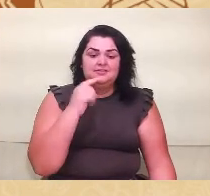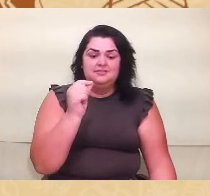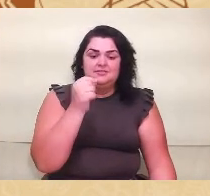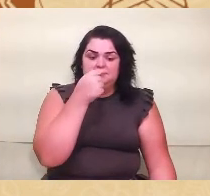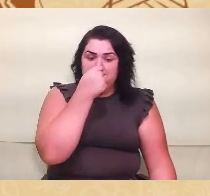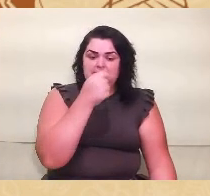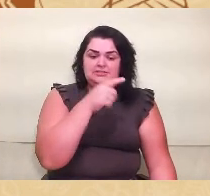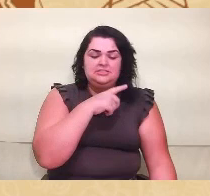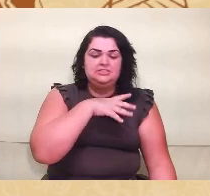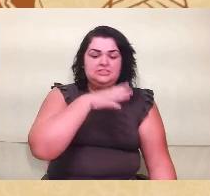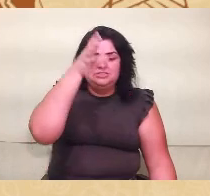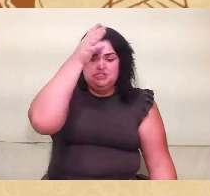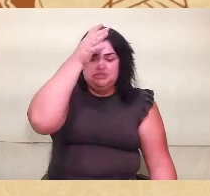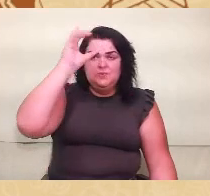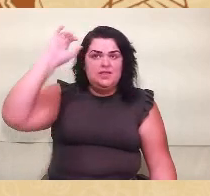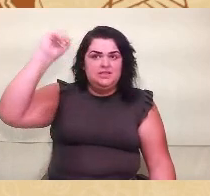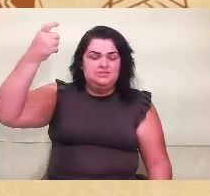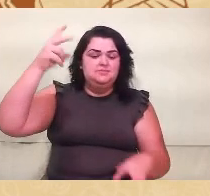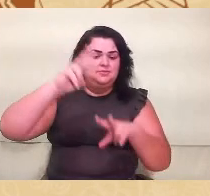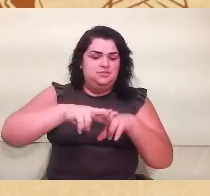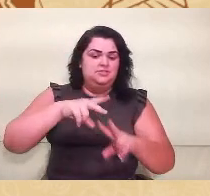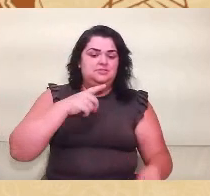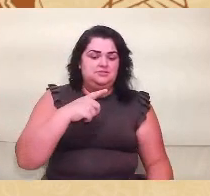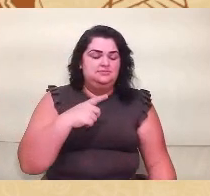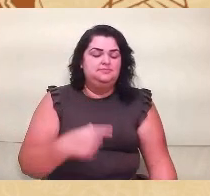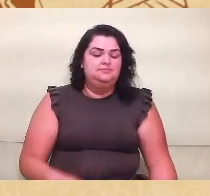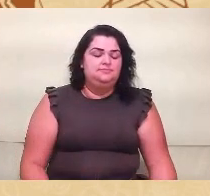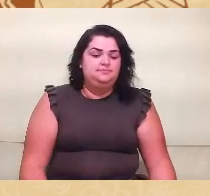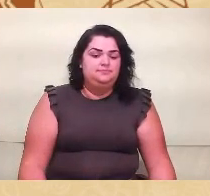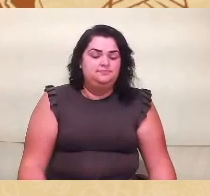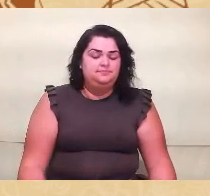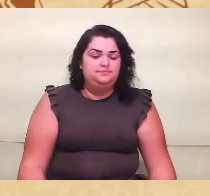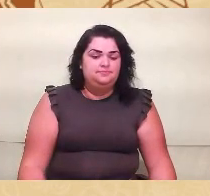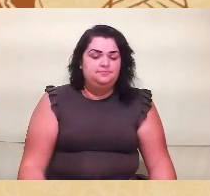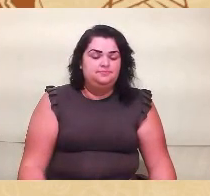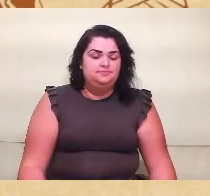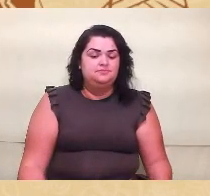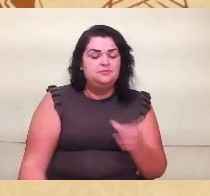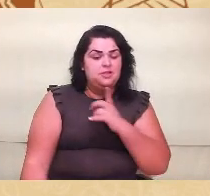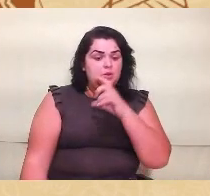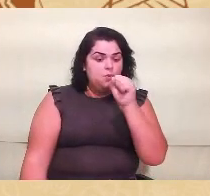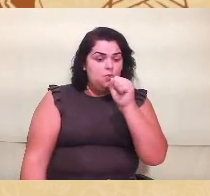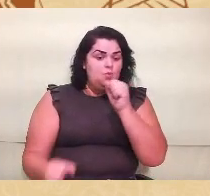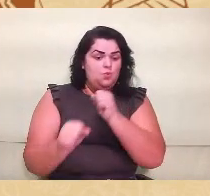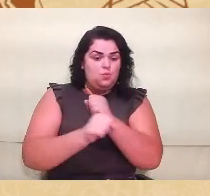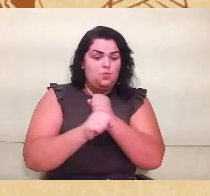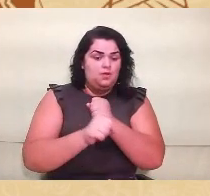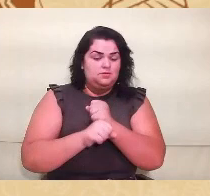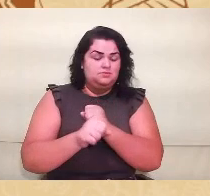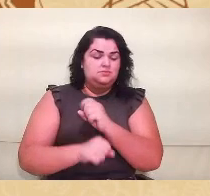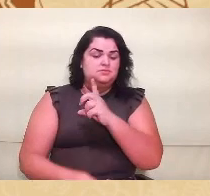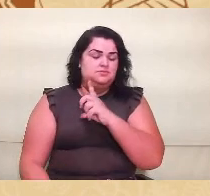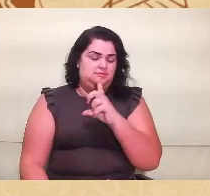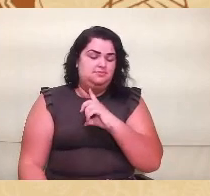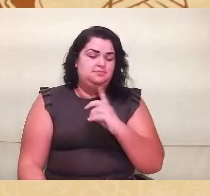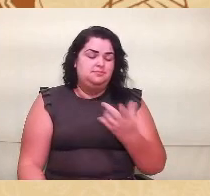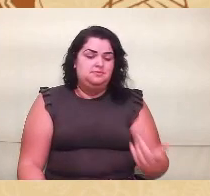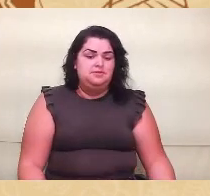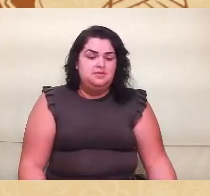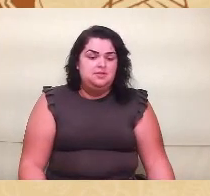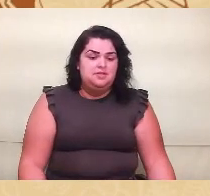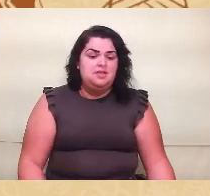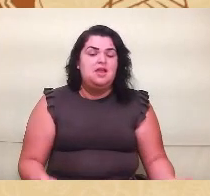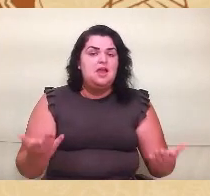que é ex-presidiário, né? Foi um curso, ele ficou 8 anos, depois chegou 2, né? Ele saiu esse ano